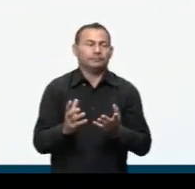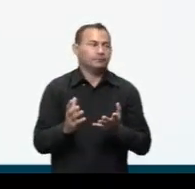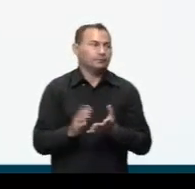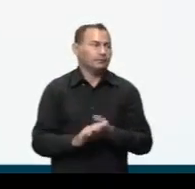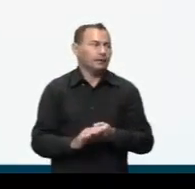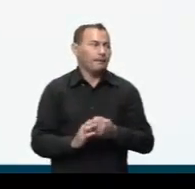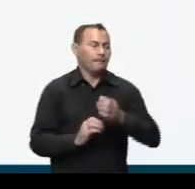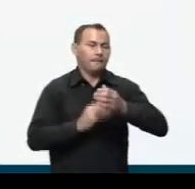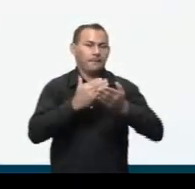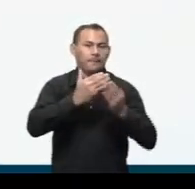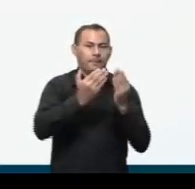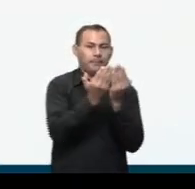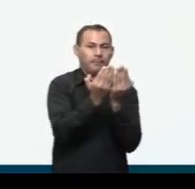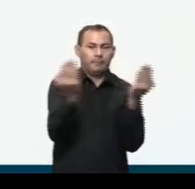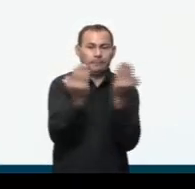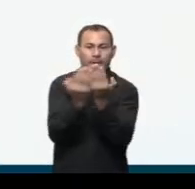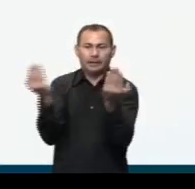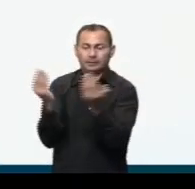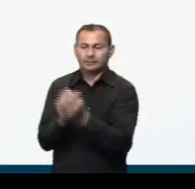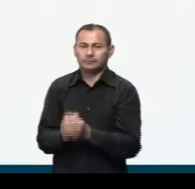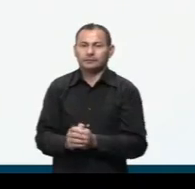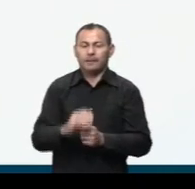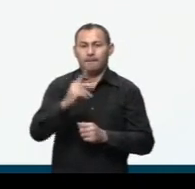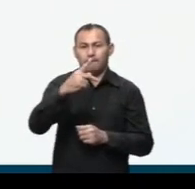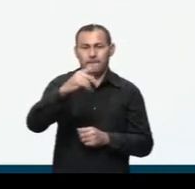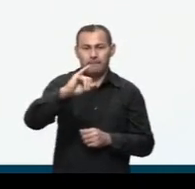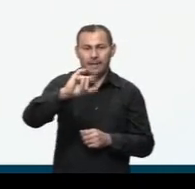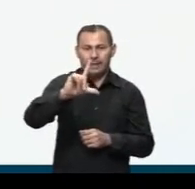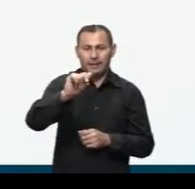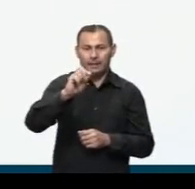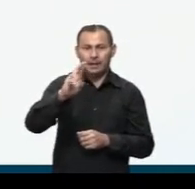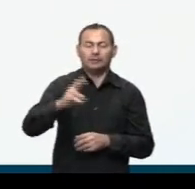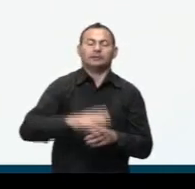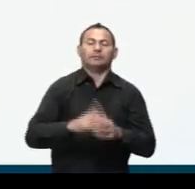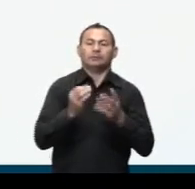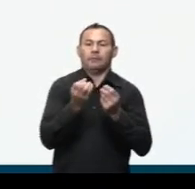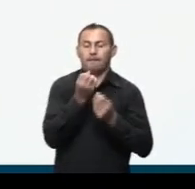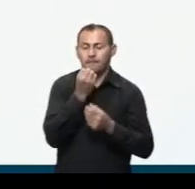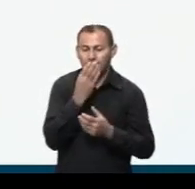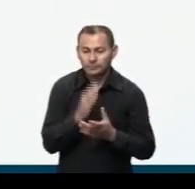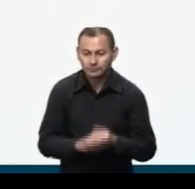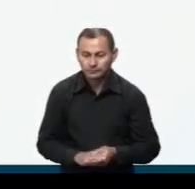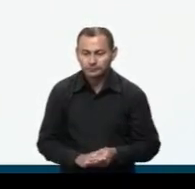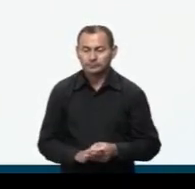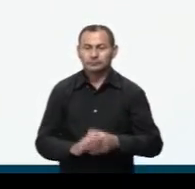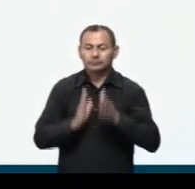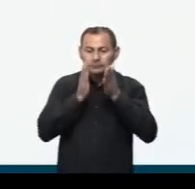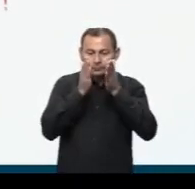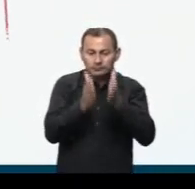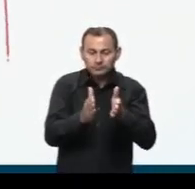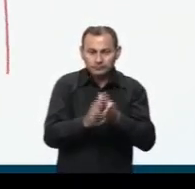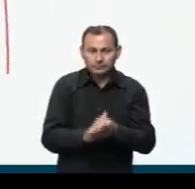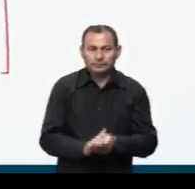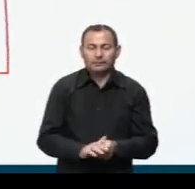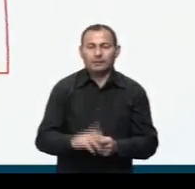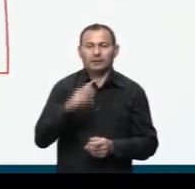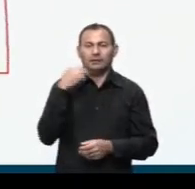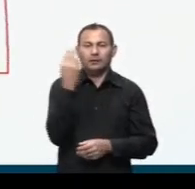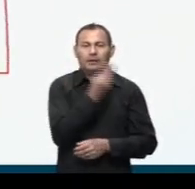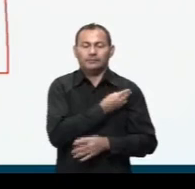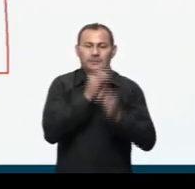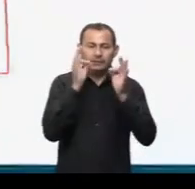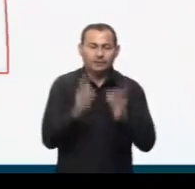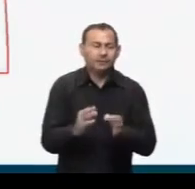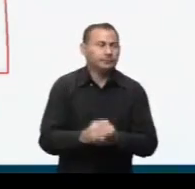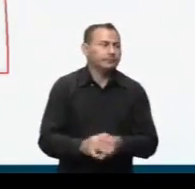as paredes. Uma coisa importante, pilar tem que ser muito bem centralizado, tá? A gente tem que